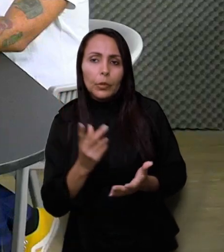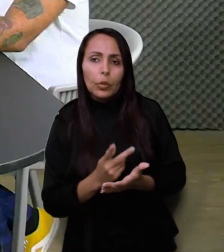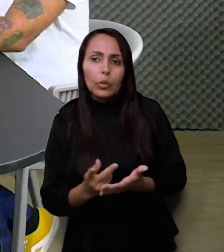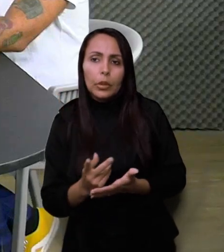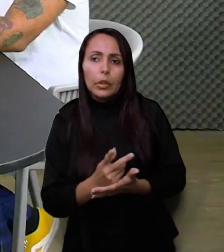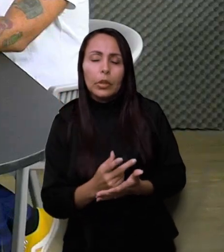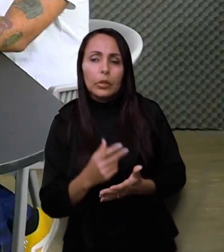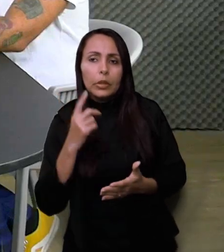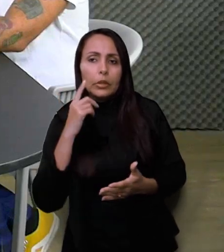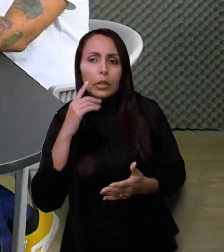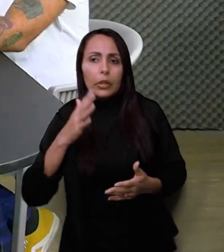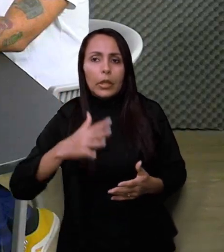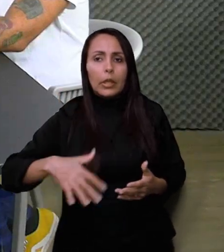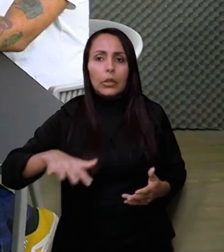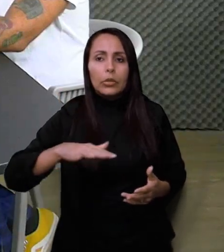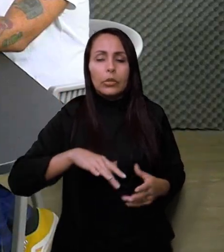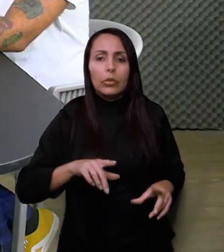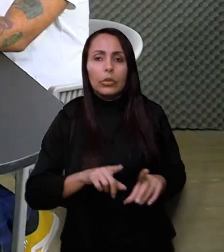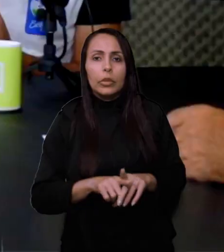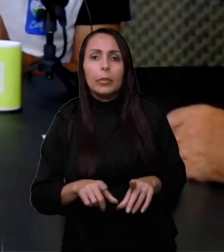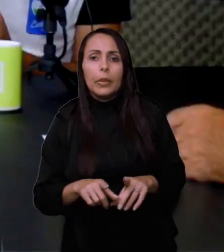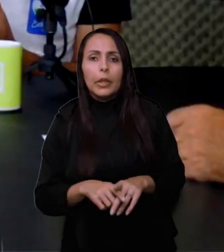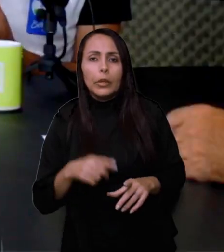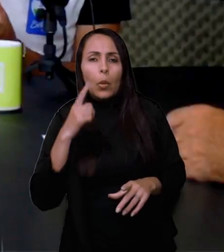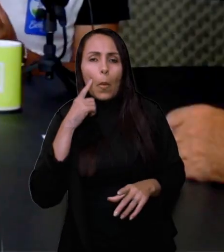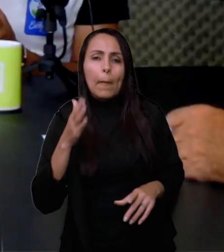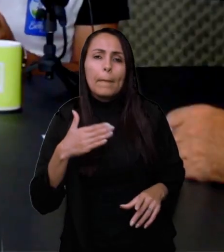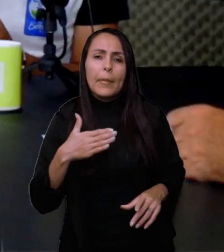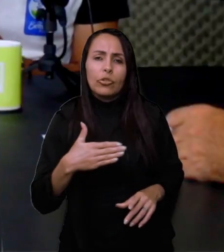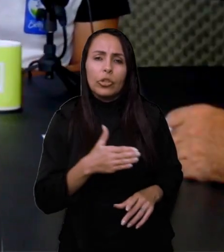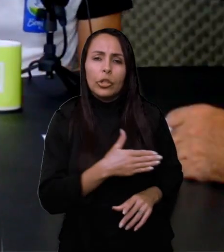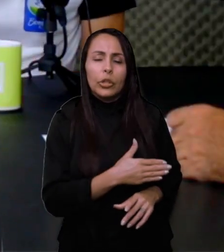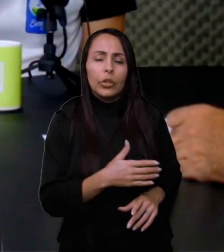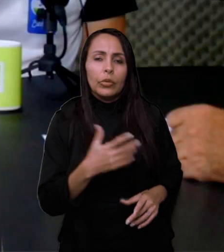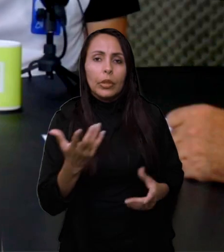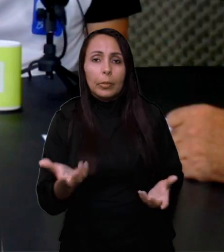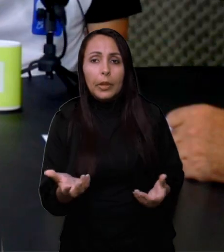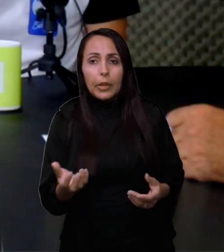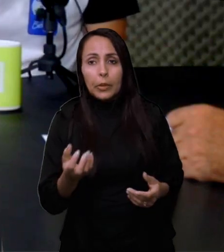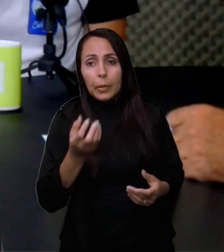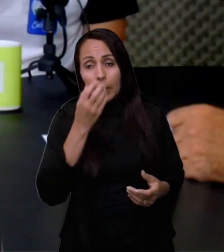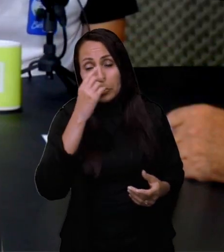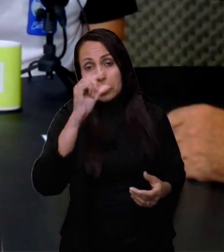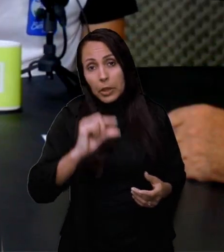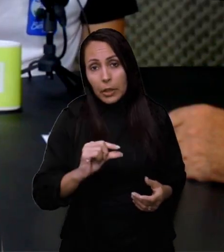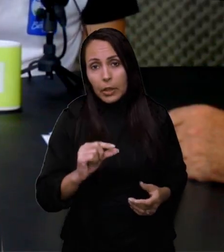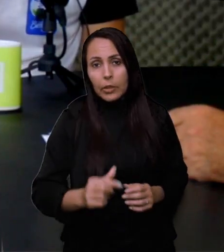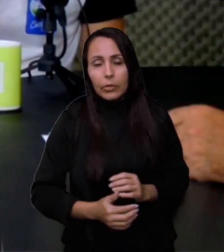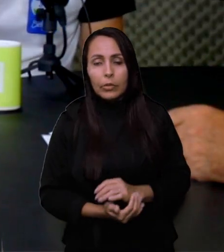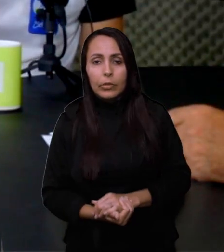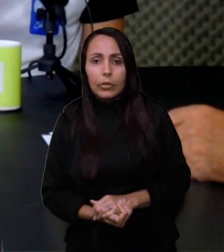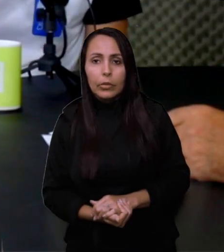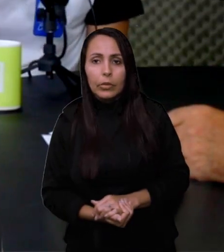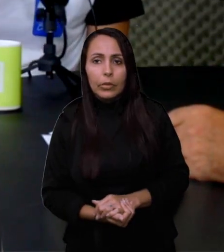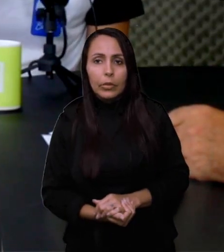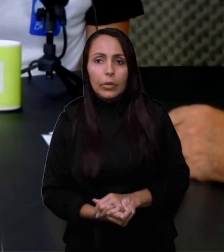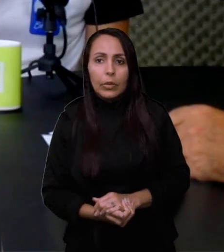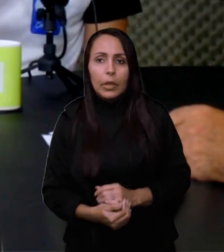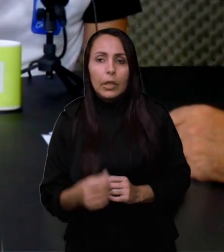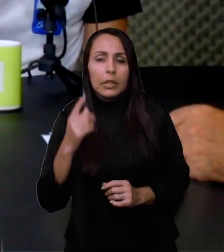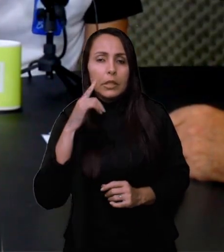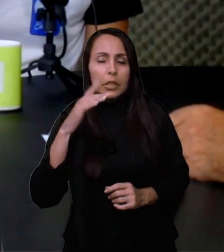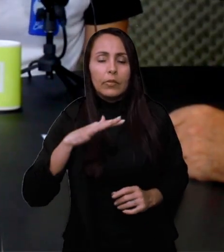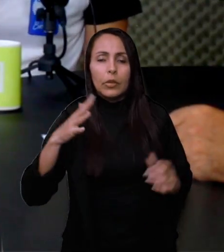relações ecológicas, né? Da anêmona com o peixinho lá dentro, o peixe palhaço, né? O peixe palhaço bem pequenininho. O Recife de Coral em